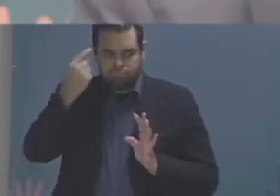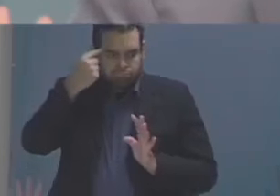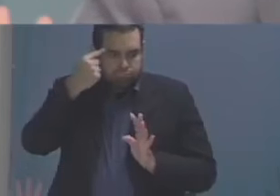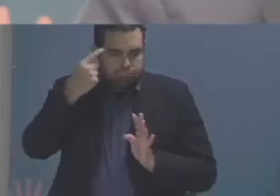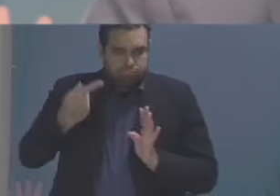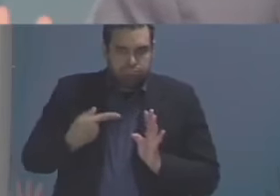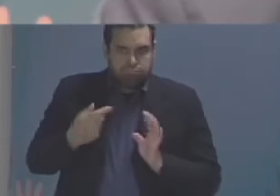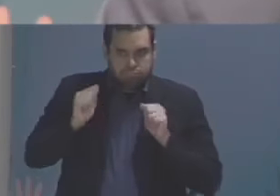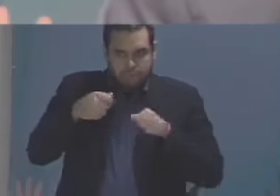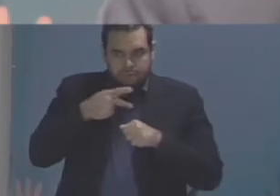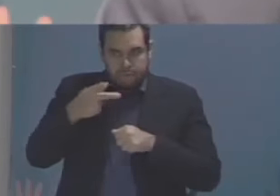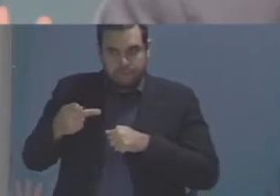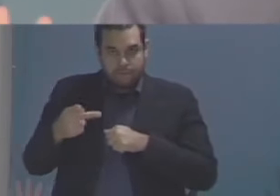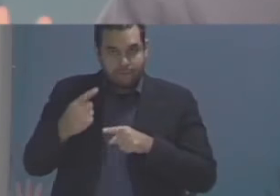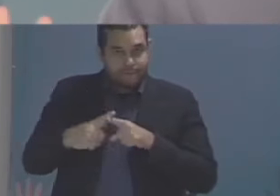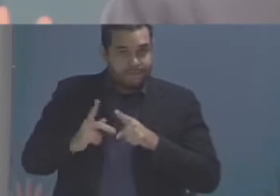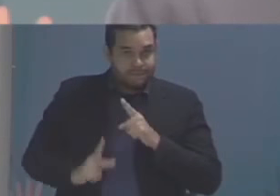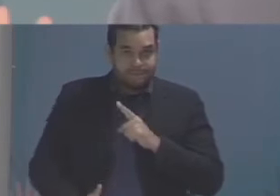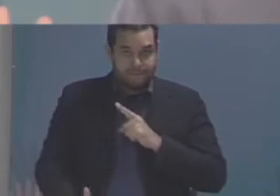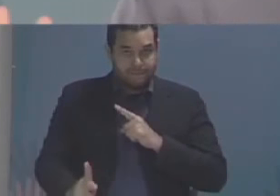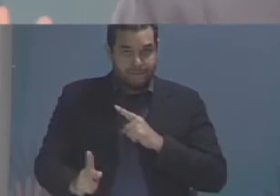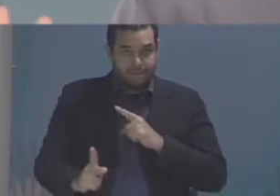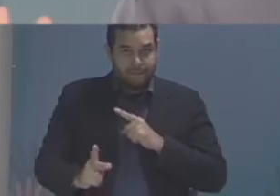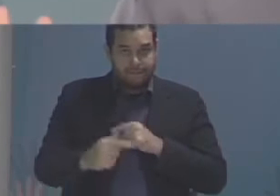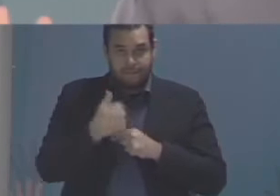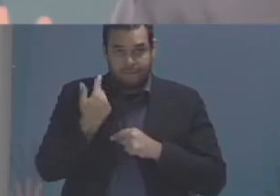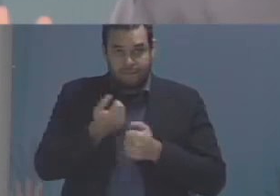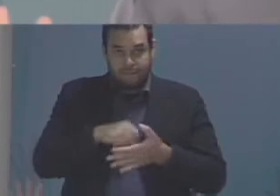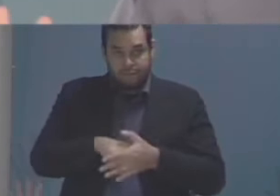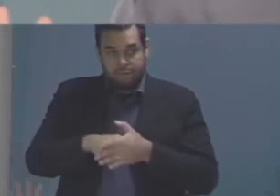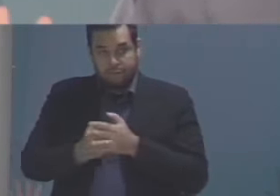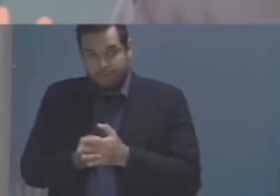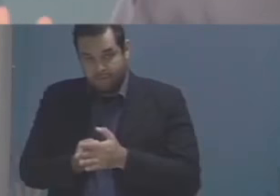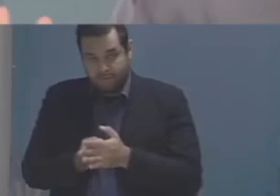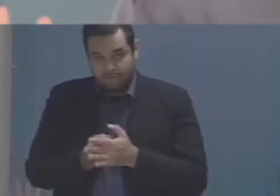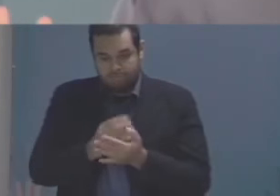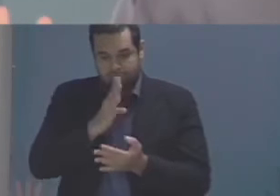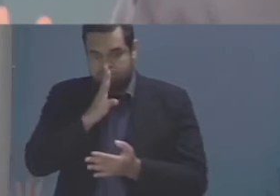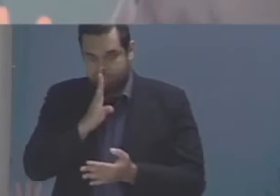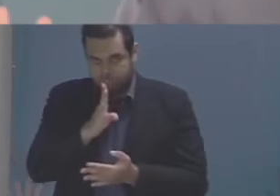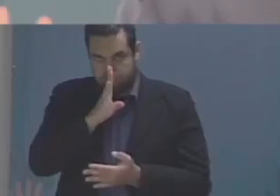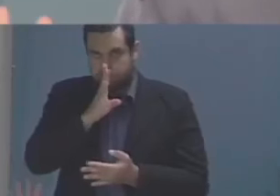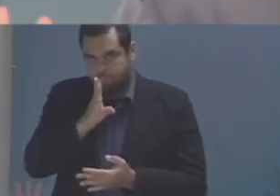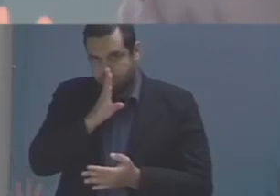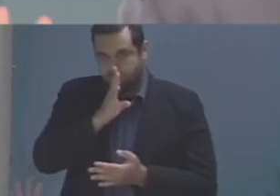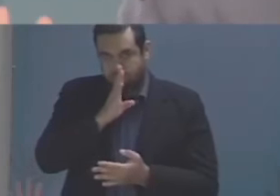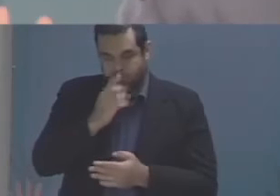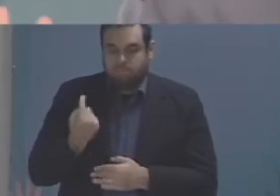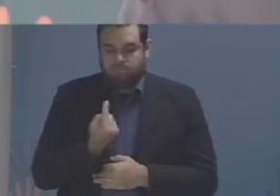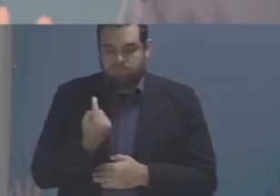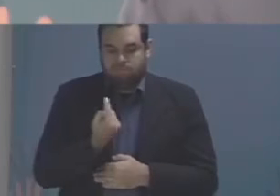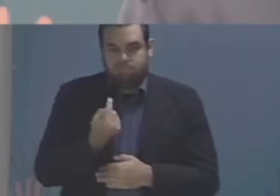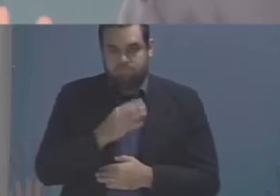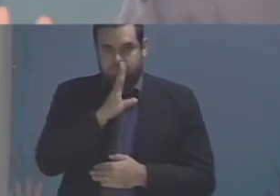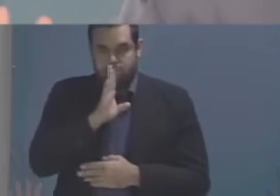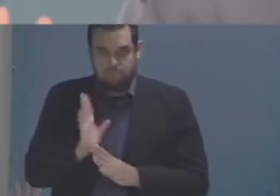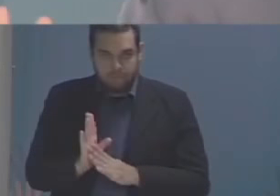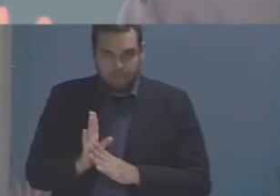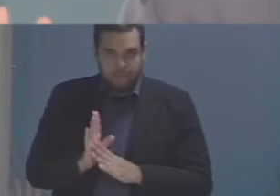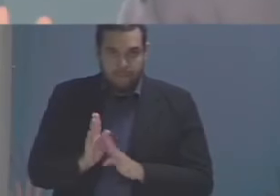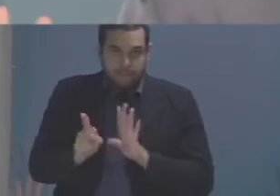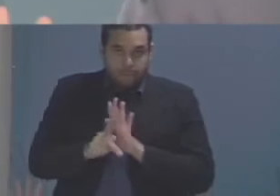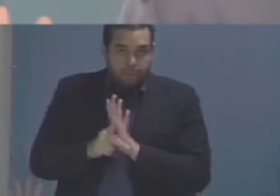pensam. Por quê? Porque toda vez que a gente cercear esse direito dos sujeitos individualmente, a partir do que elas